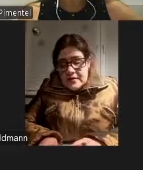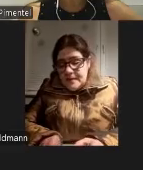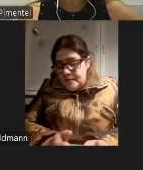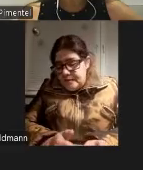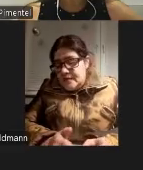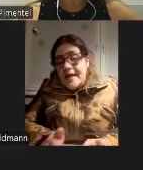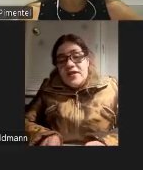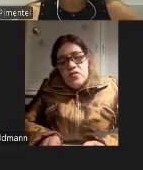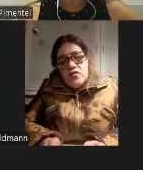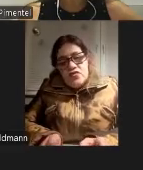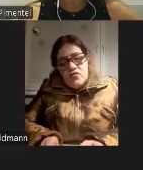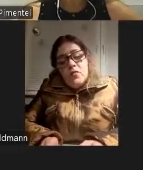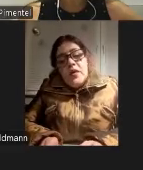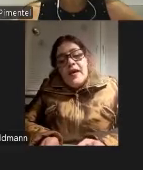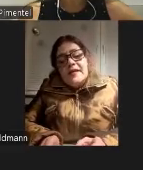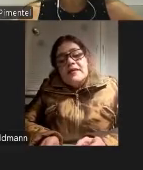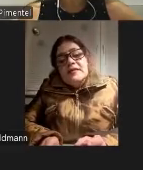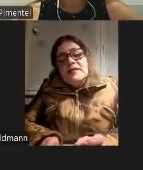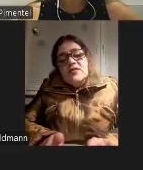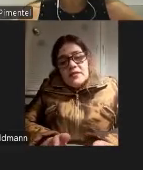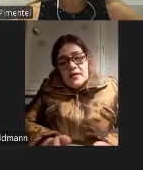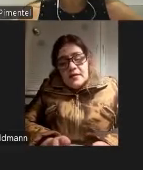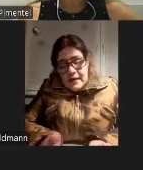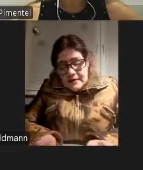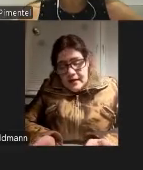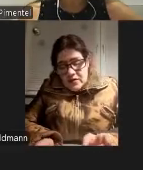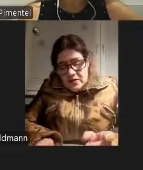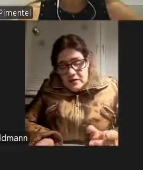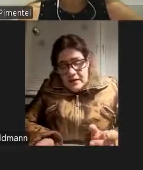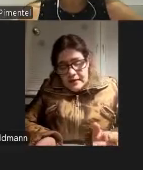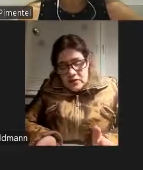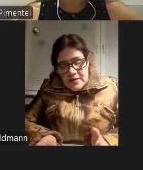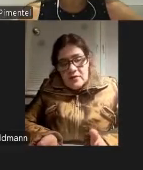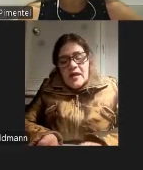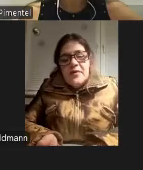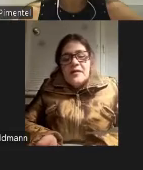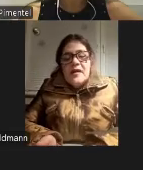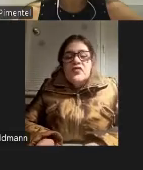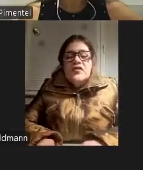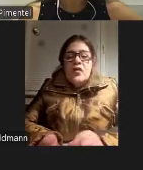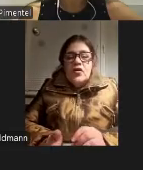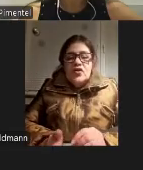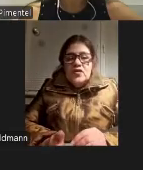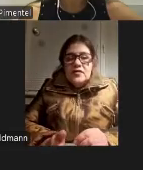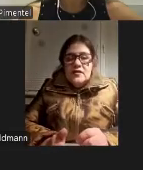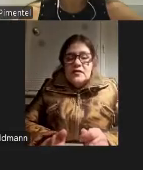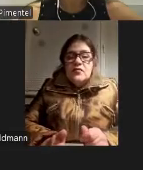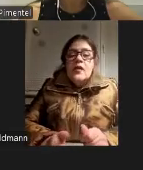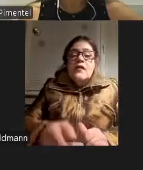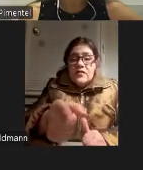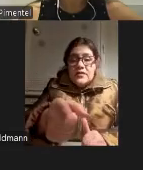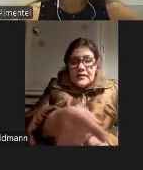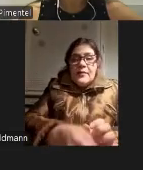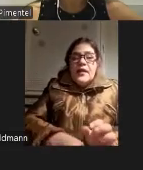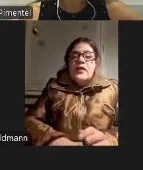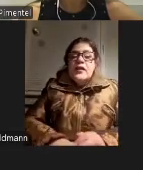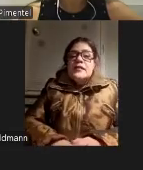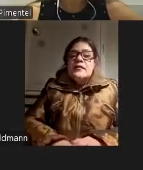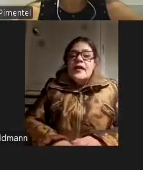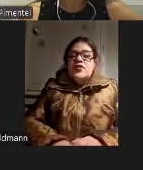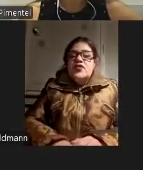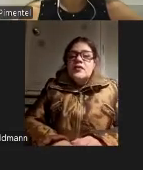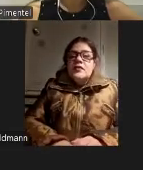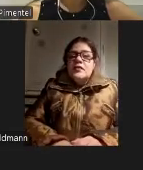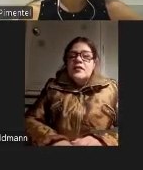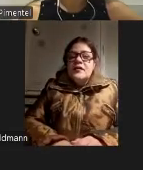estudos desse teste do Stroop era que se você, na situação da apneia, você corrigisse isso, você tem melhora